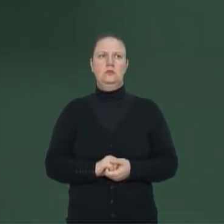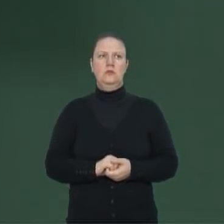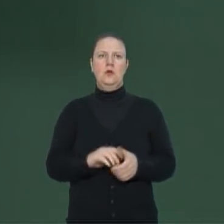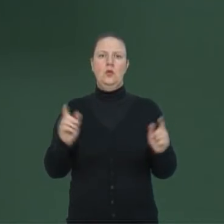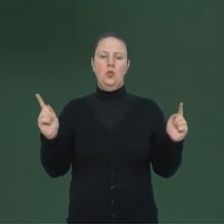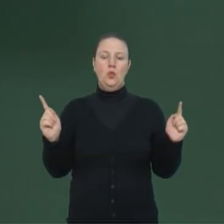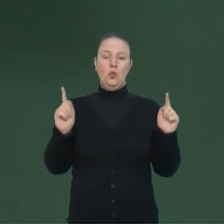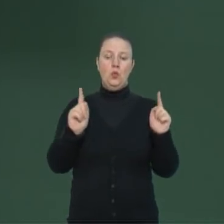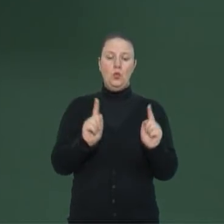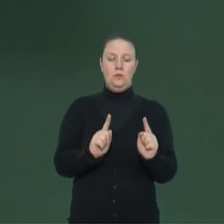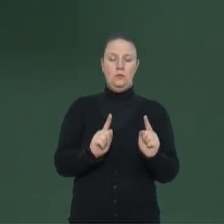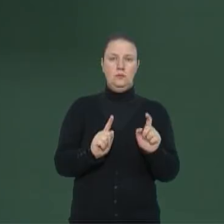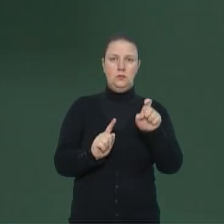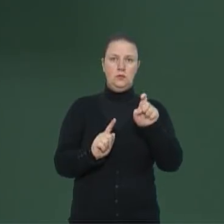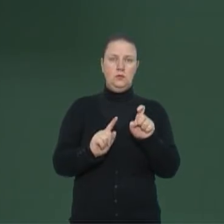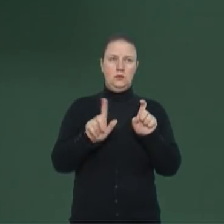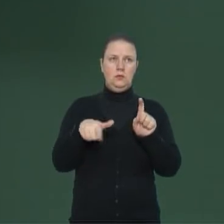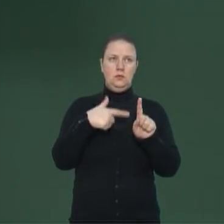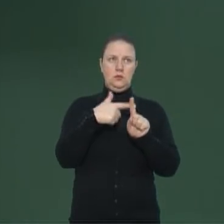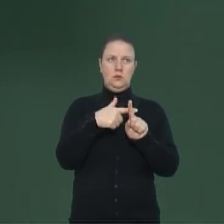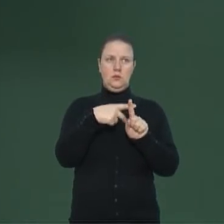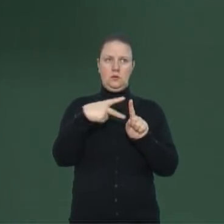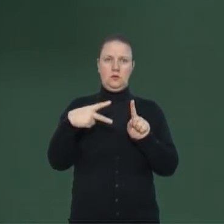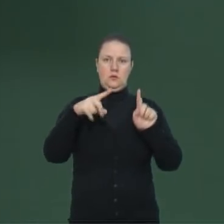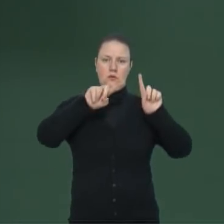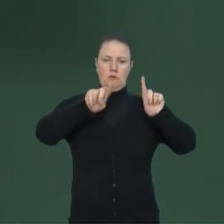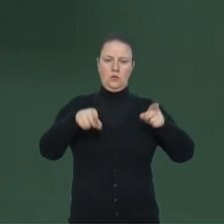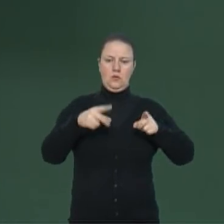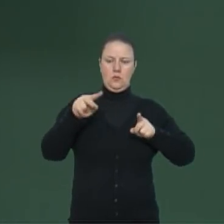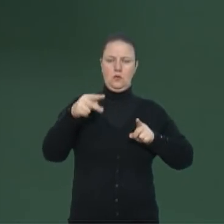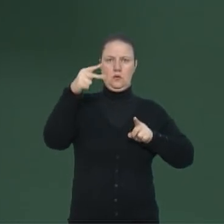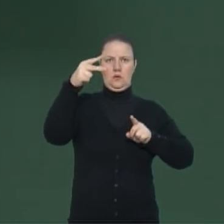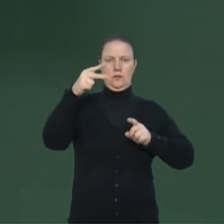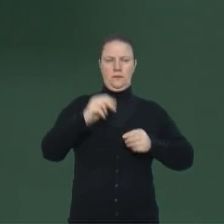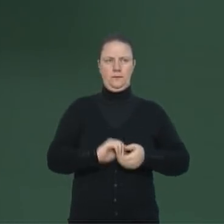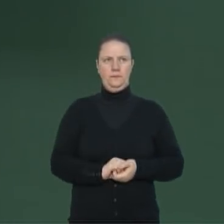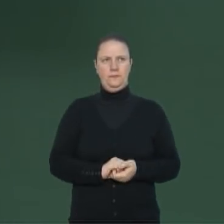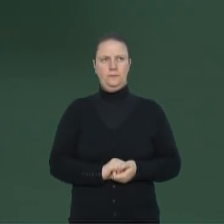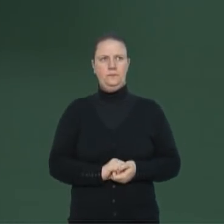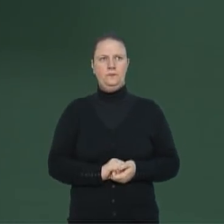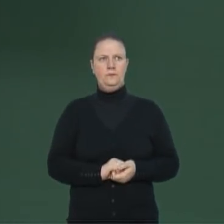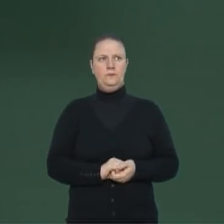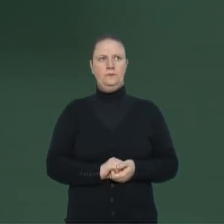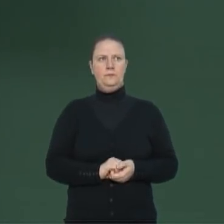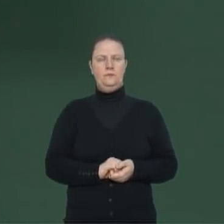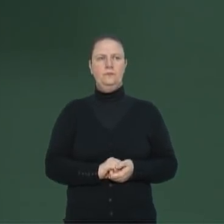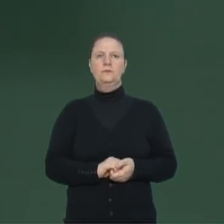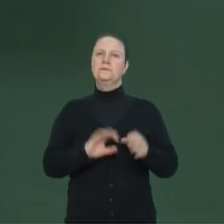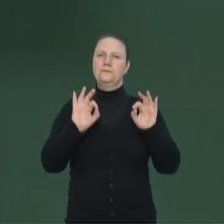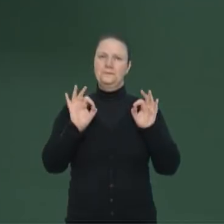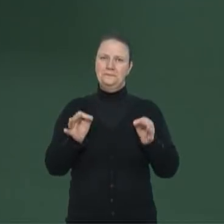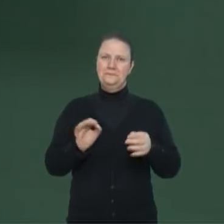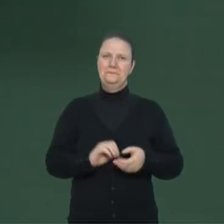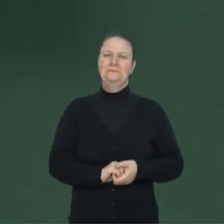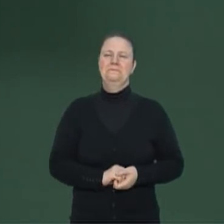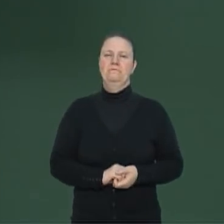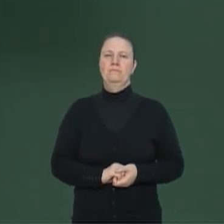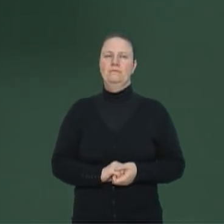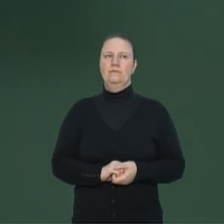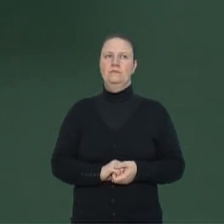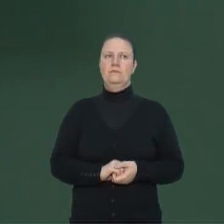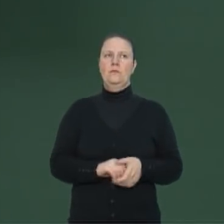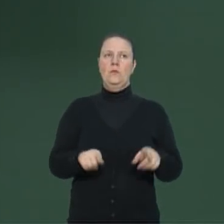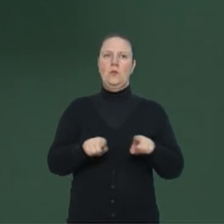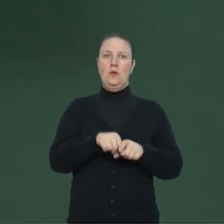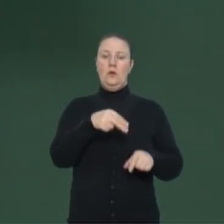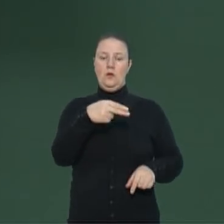torna isso daqui, né? O x mais o 2, tudo ao quadrado, beleza? Certo? E do outro